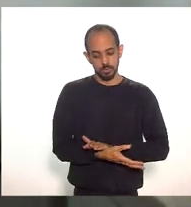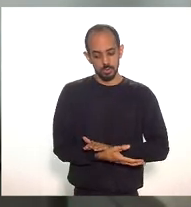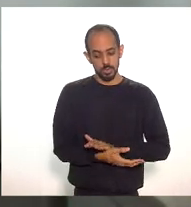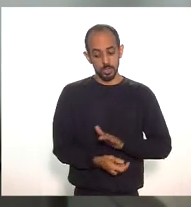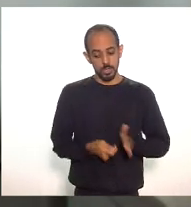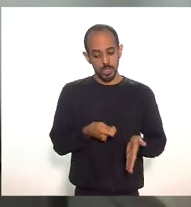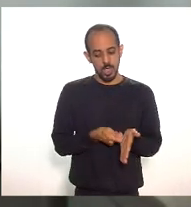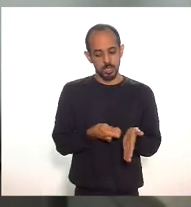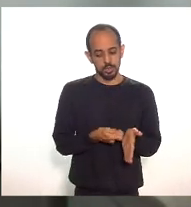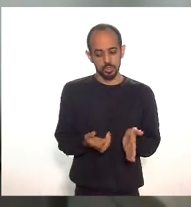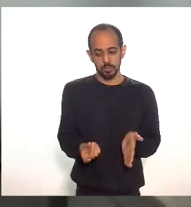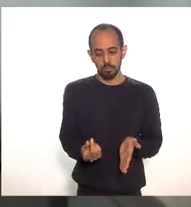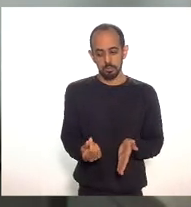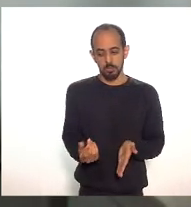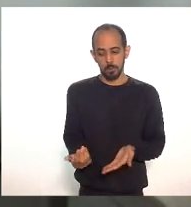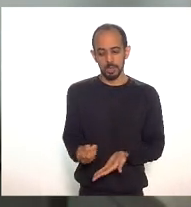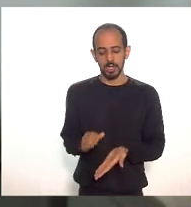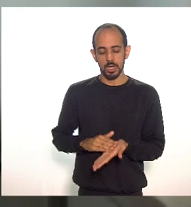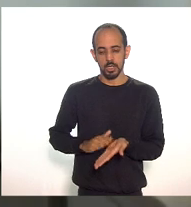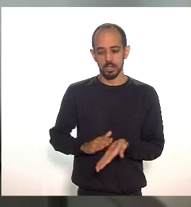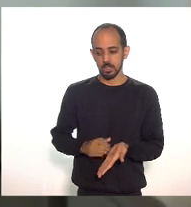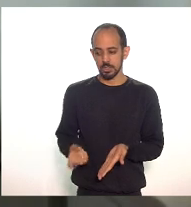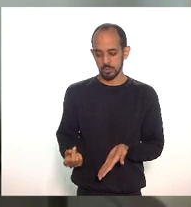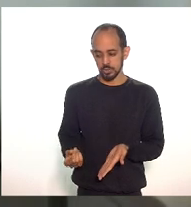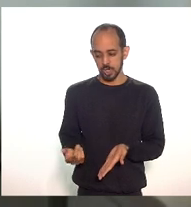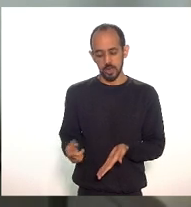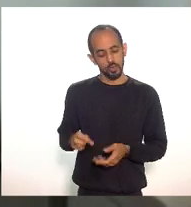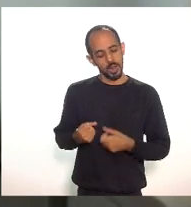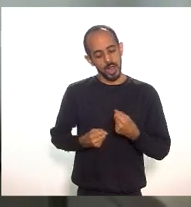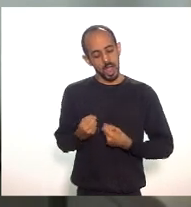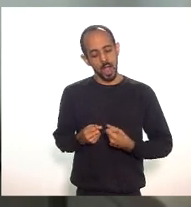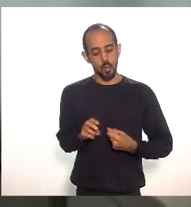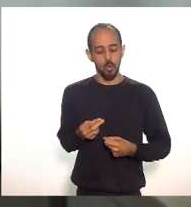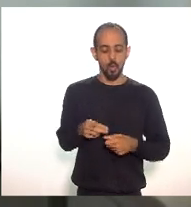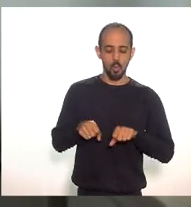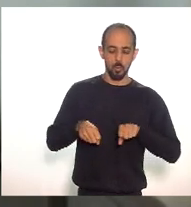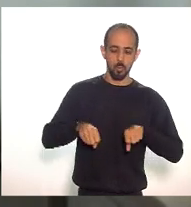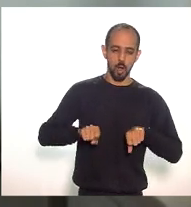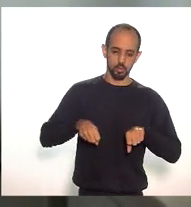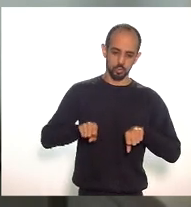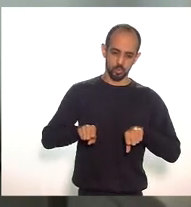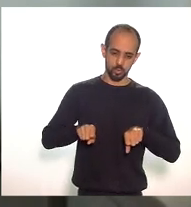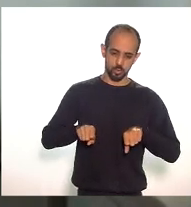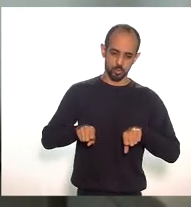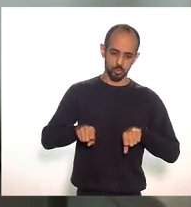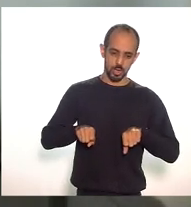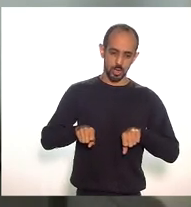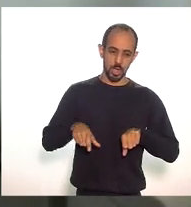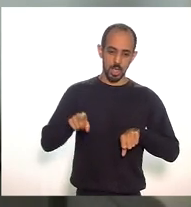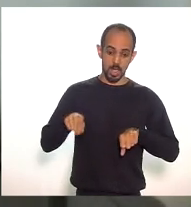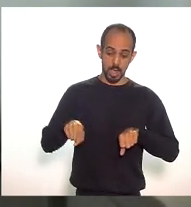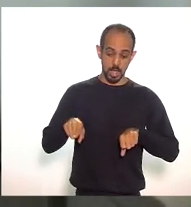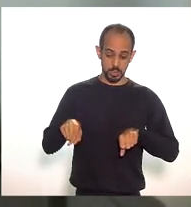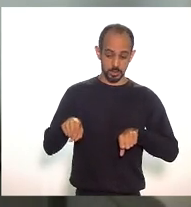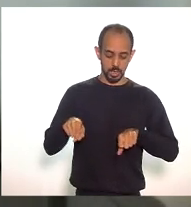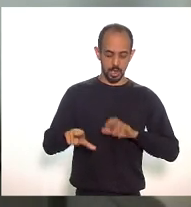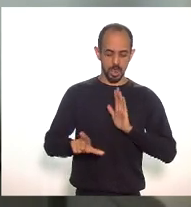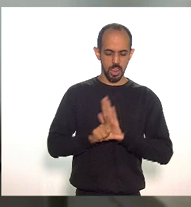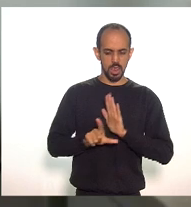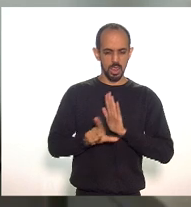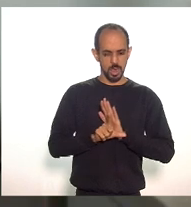veículo seja L carro seja ele moto E instalei pa